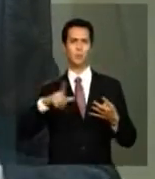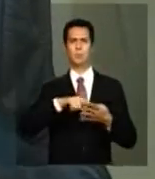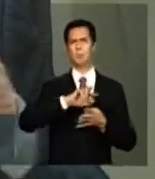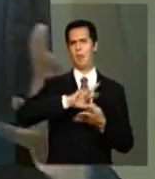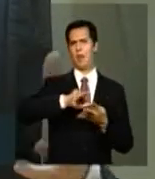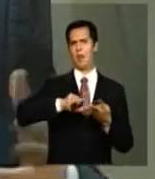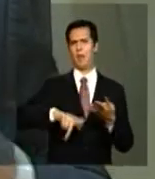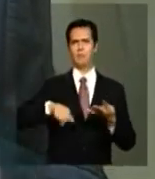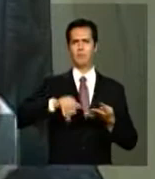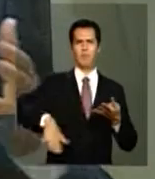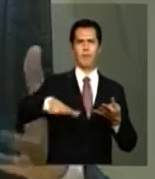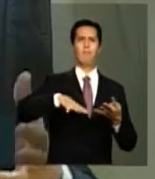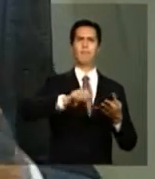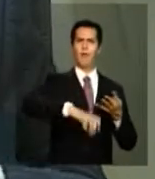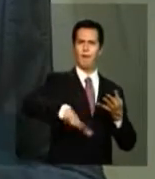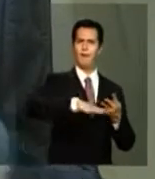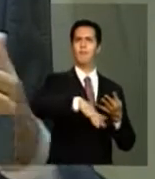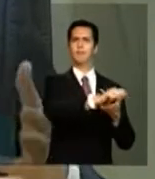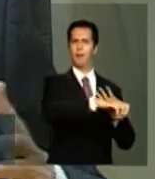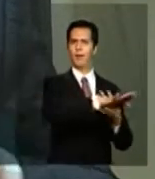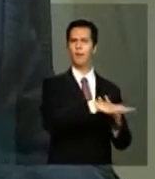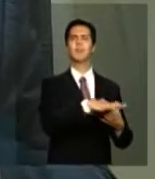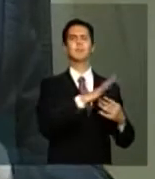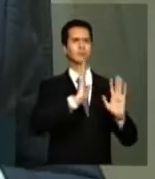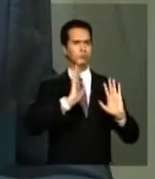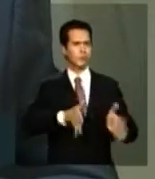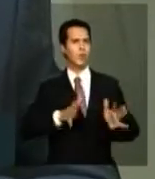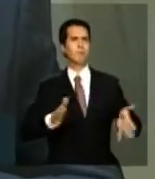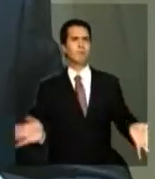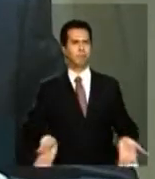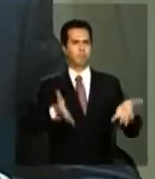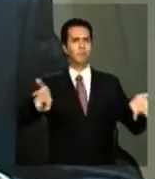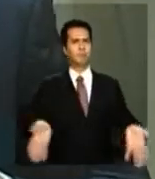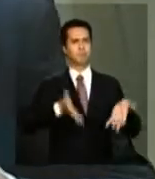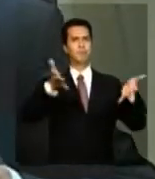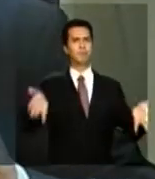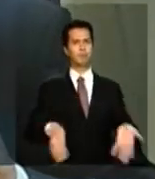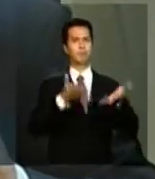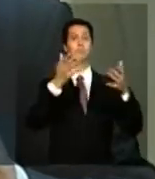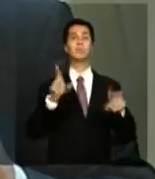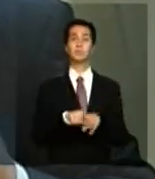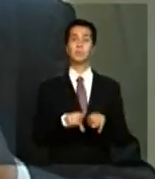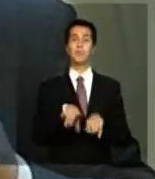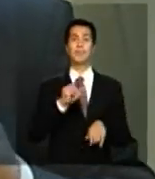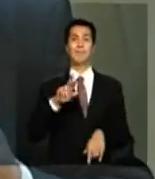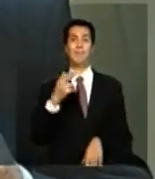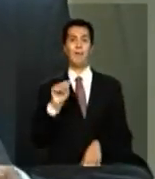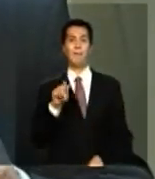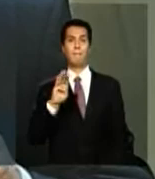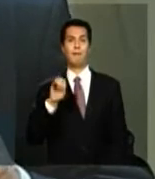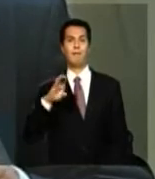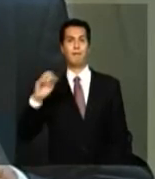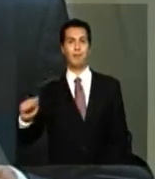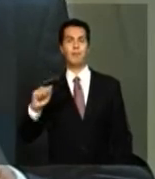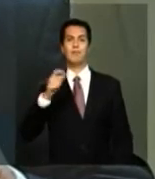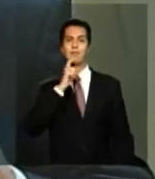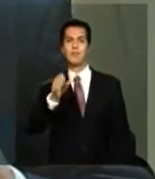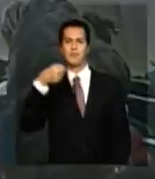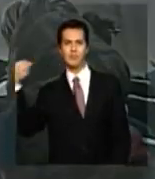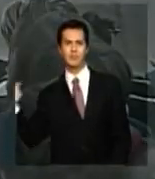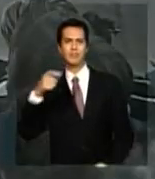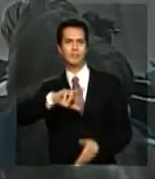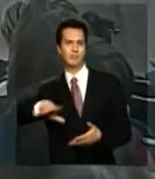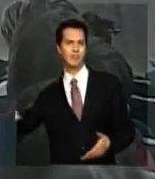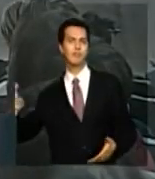setores que têm tido vários tipos de estímulos eh Linha Branca elro eletrônico informática